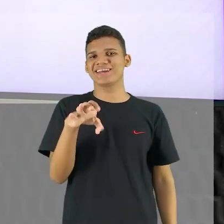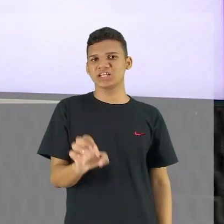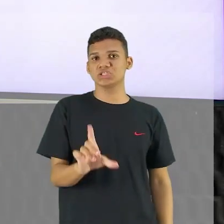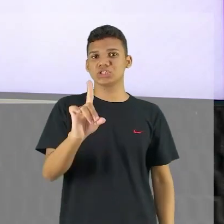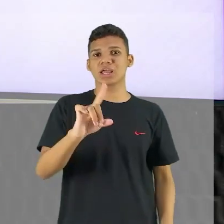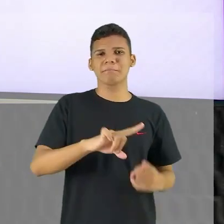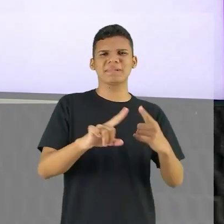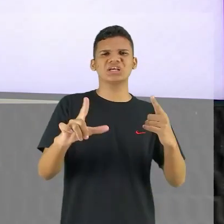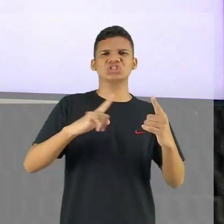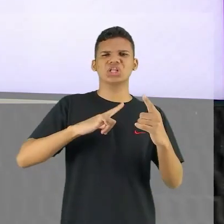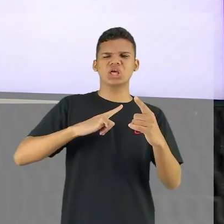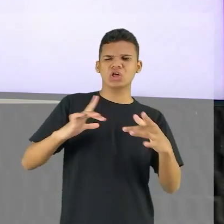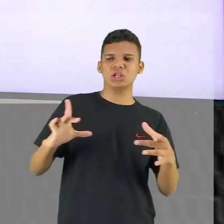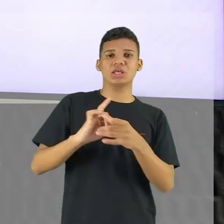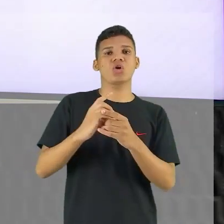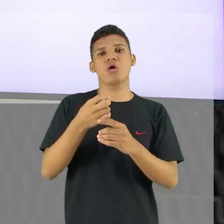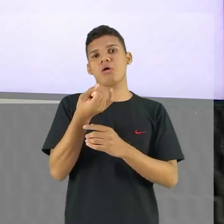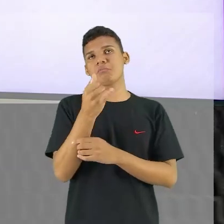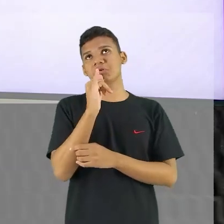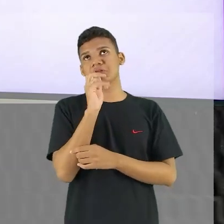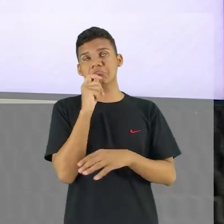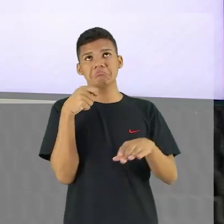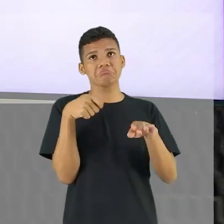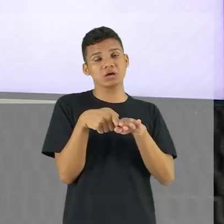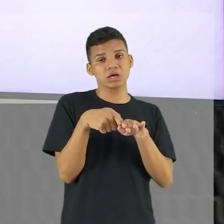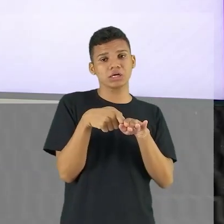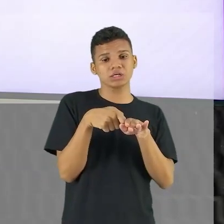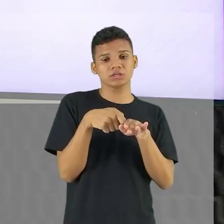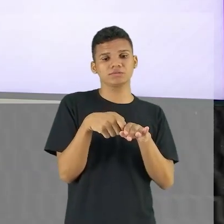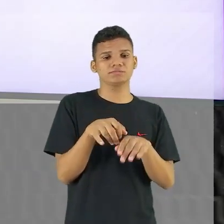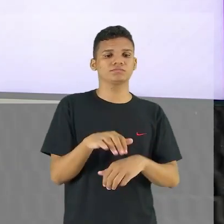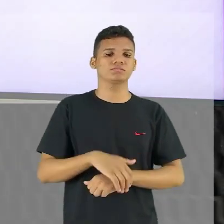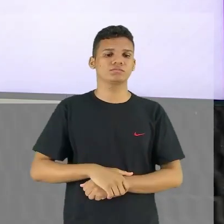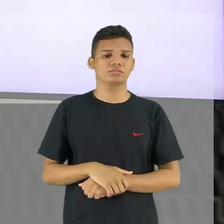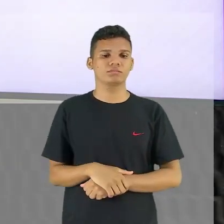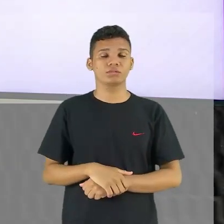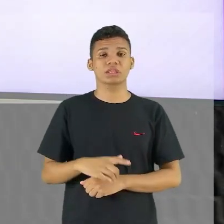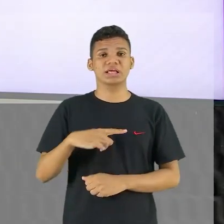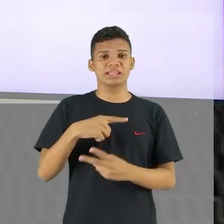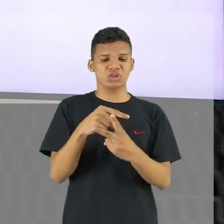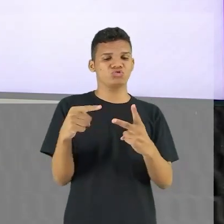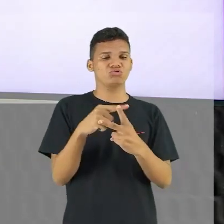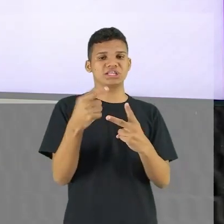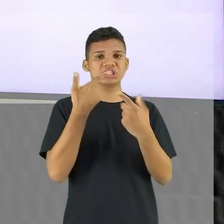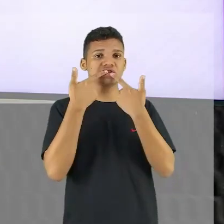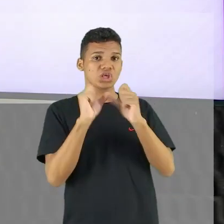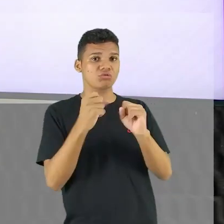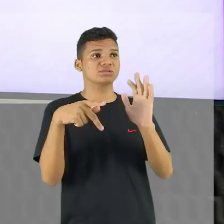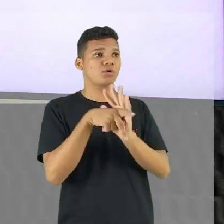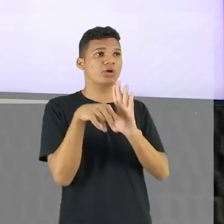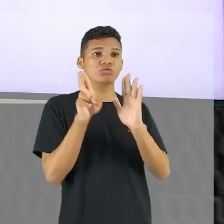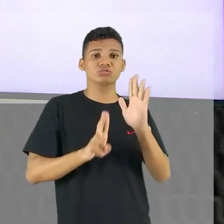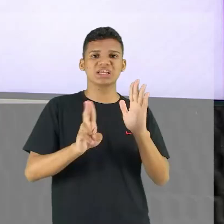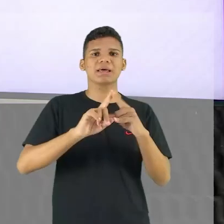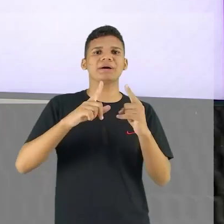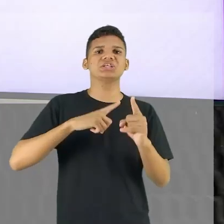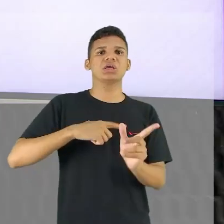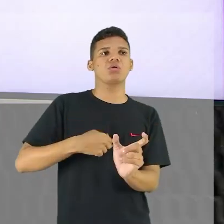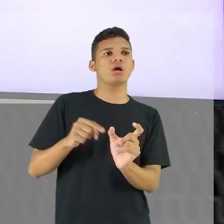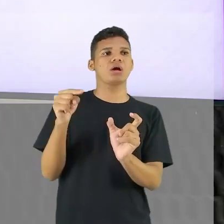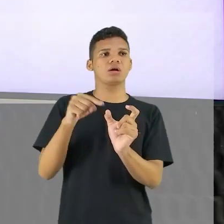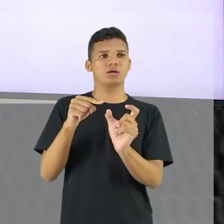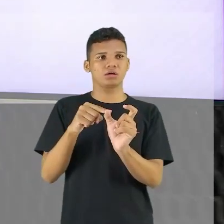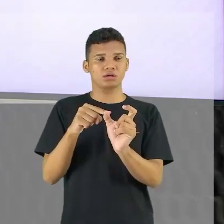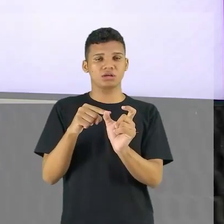ligadas por um fio ou por um cabo. Two dominant languages, duas línguas dominantes. E aí vem uma palavra